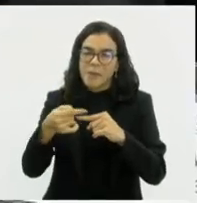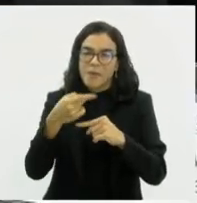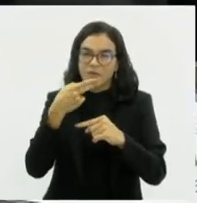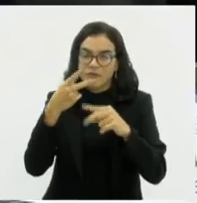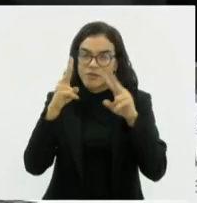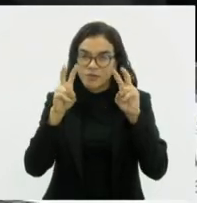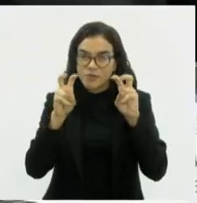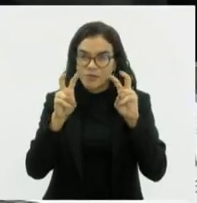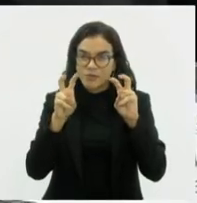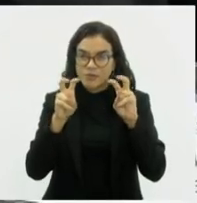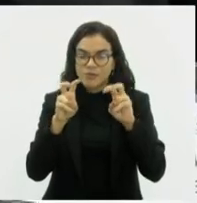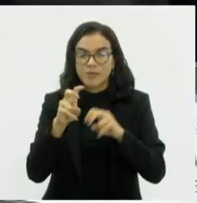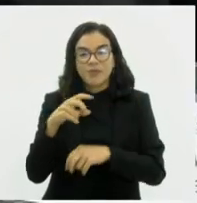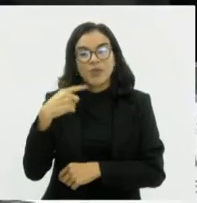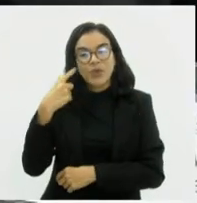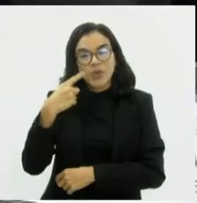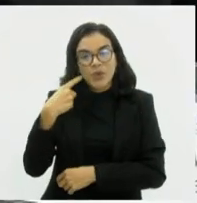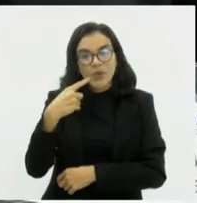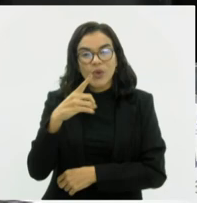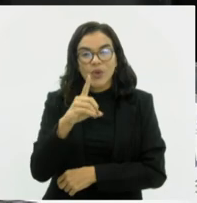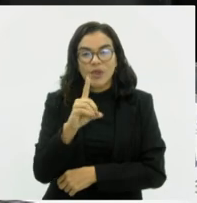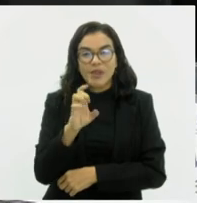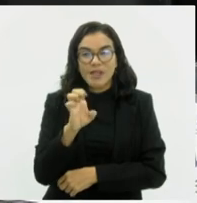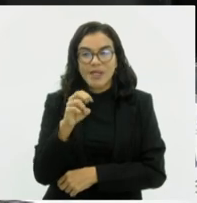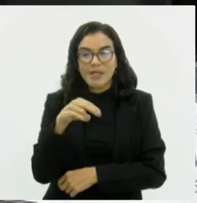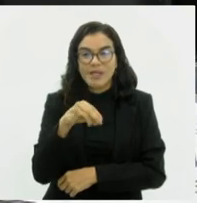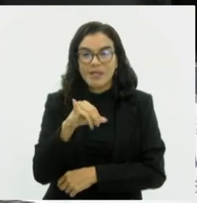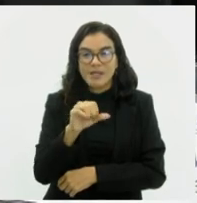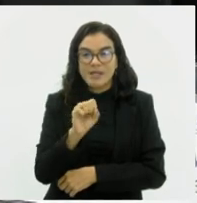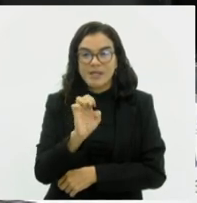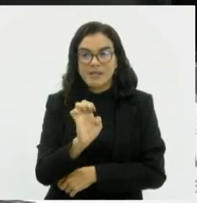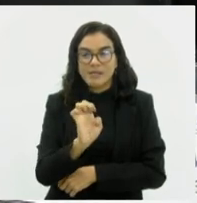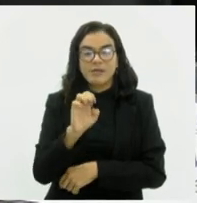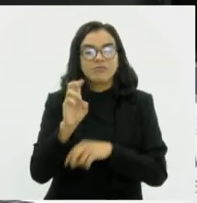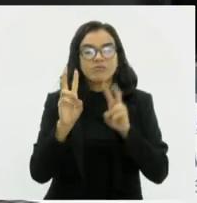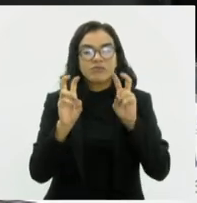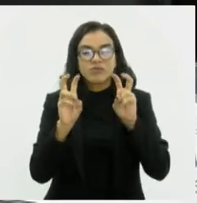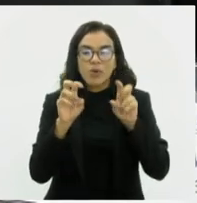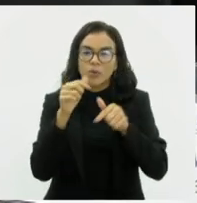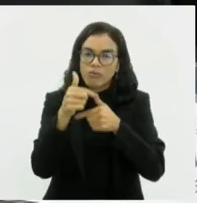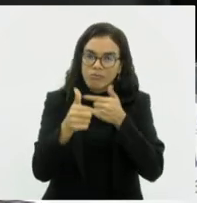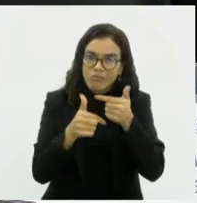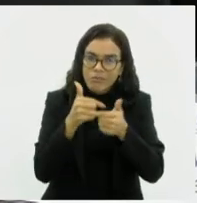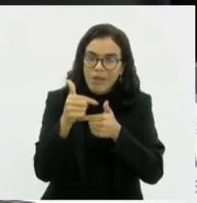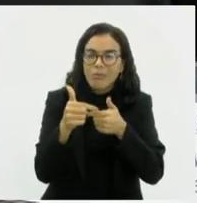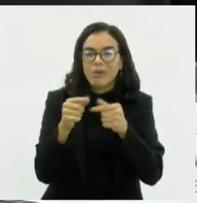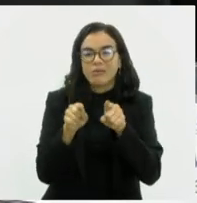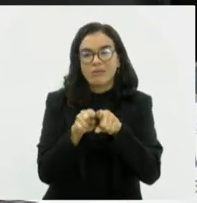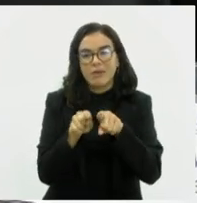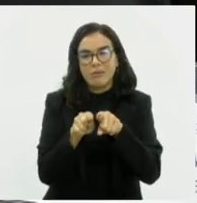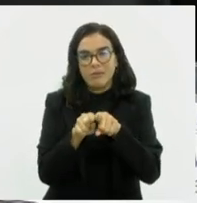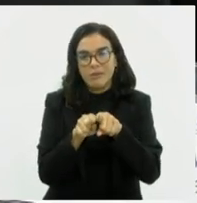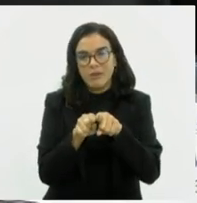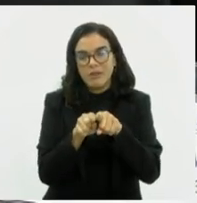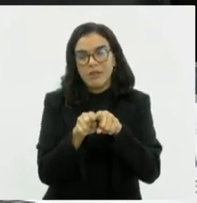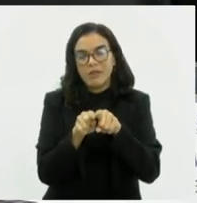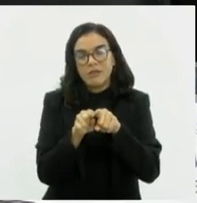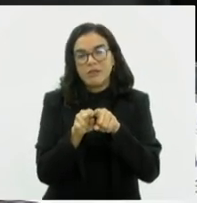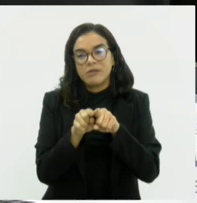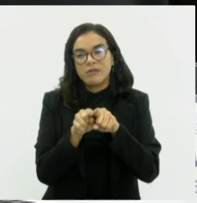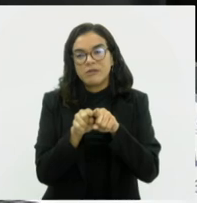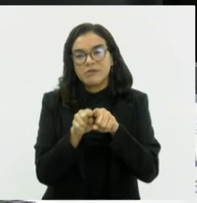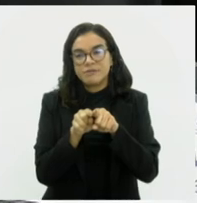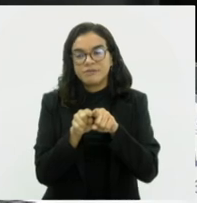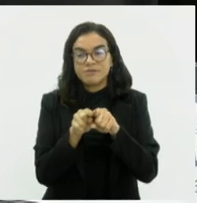parabéns para a doutora Denise, né, pelo importante trabalho que a senhora faz, e da mesma forma, da mesma esteira que eu disse